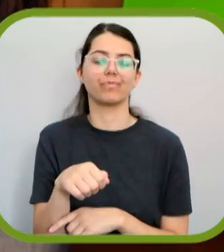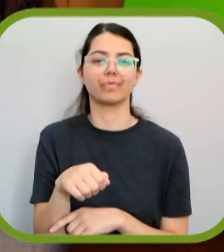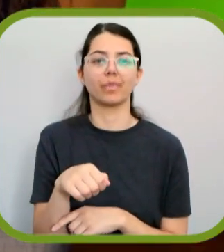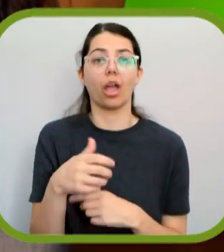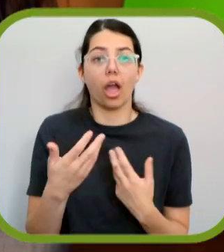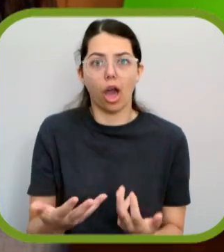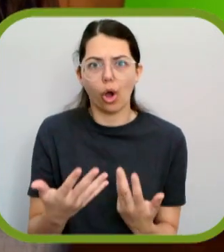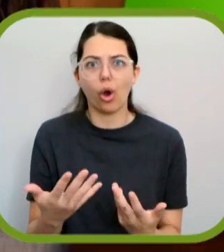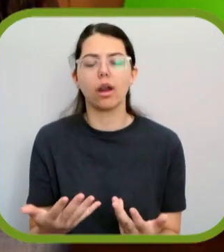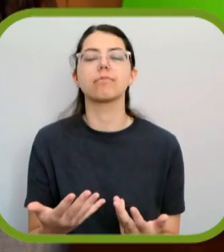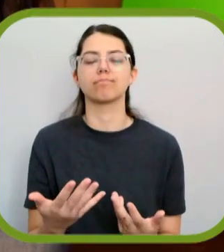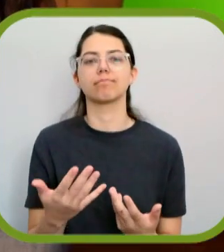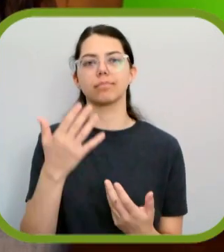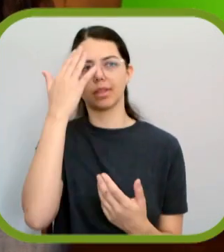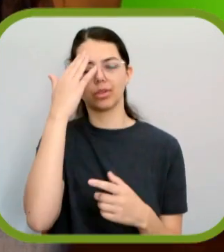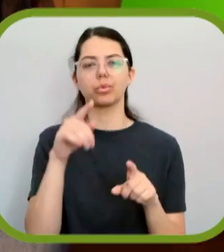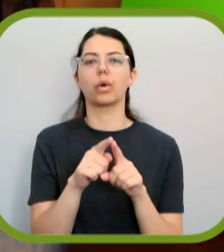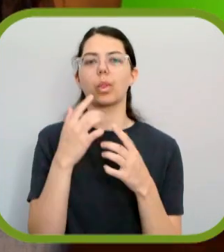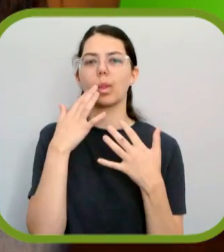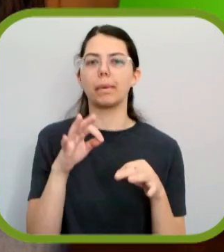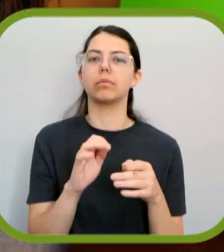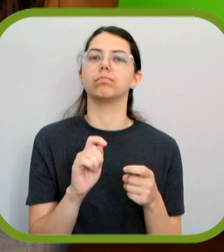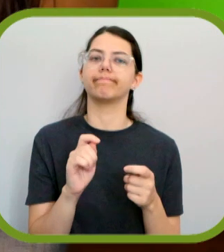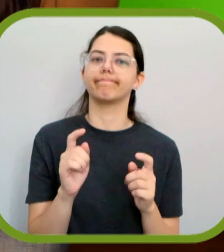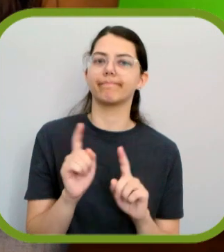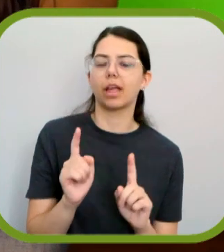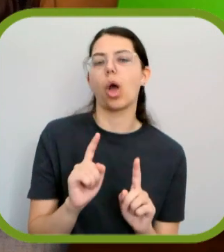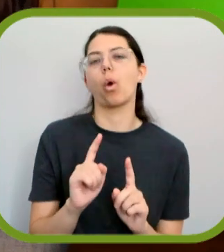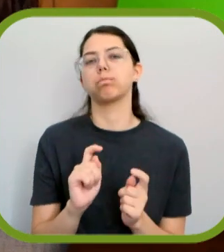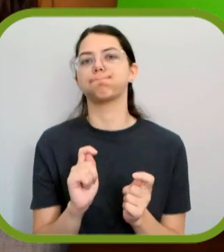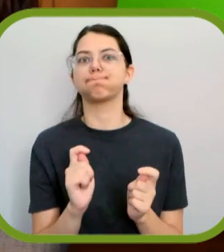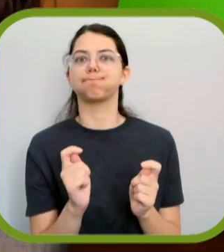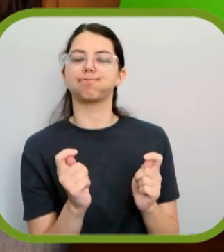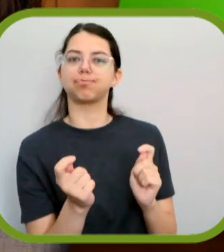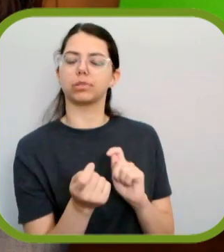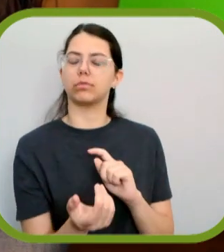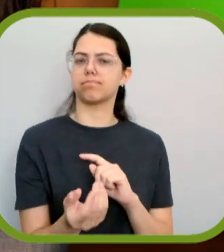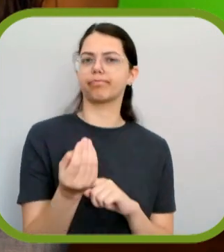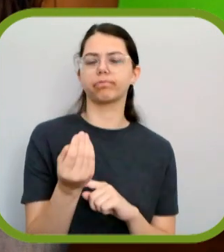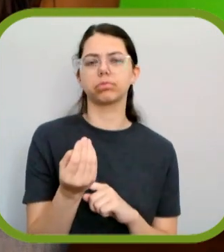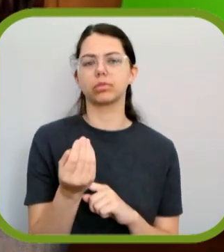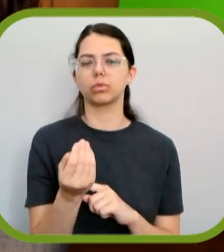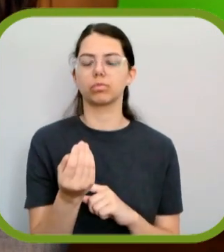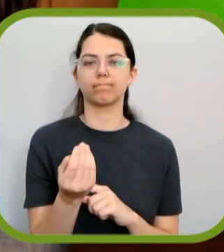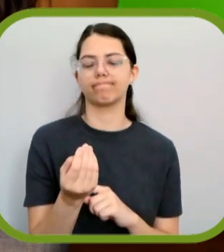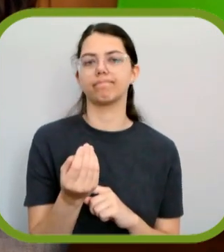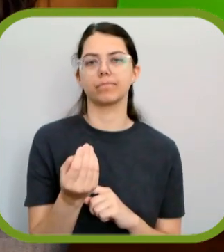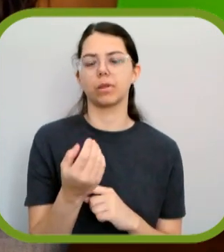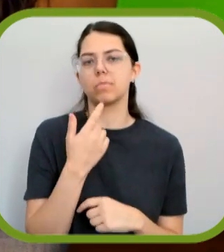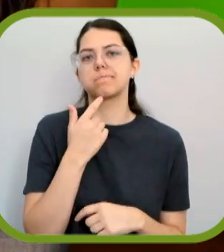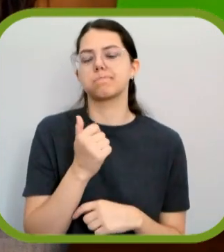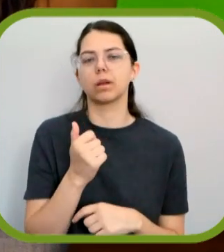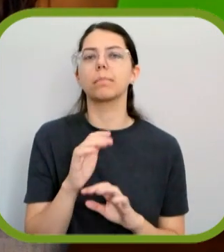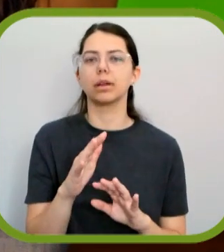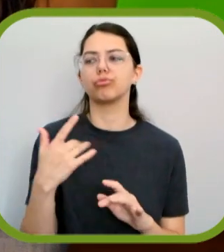sim, que está... neste momento eu acho que está a haver uma desnormalização, na verdade, mas durante muito tempo houve uma normalização